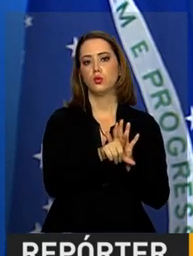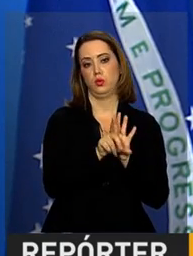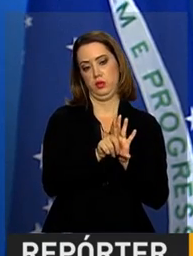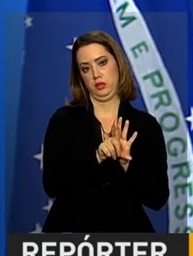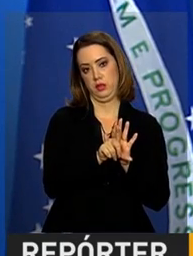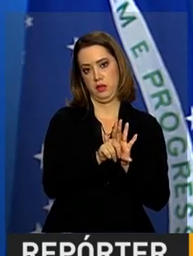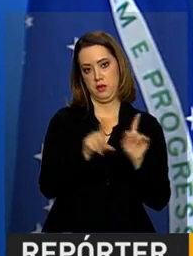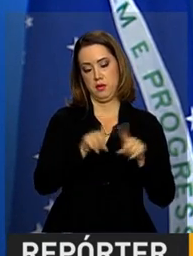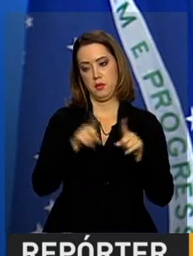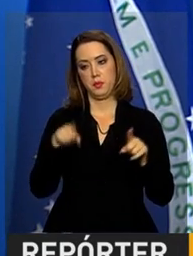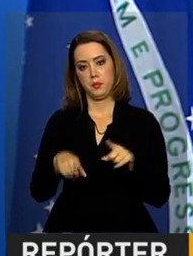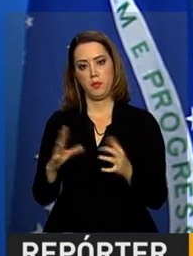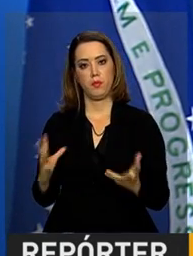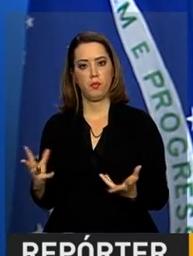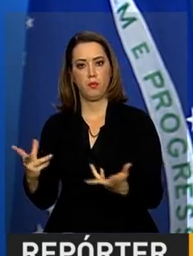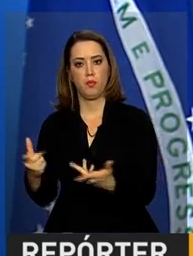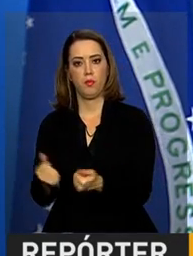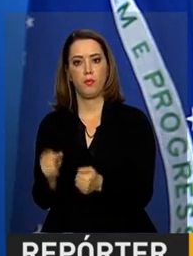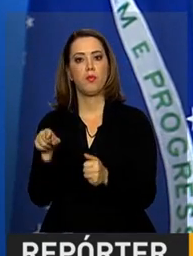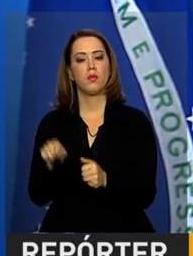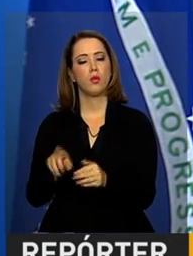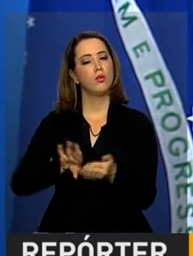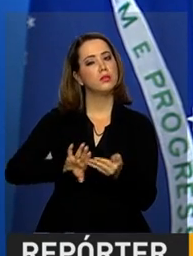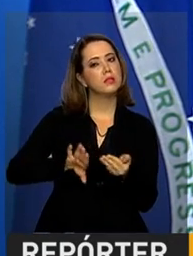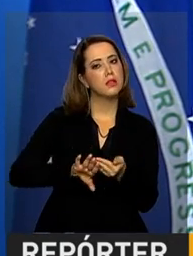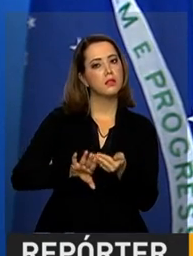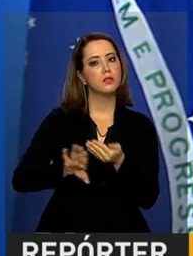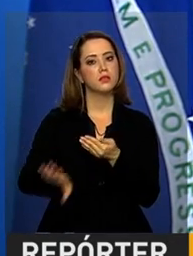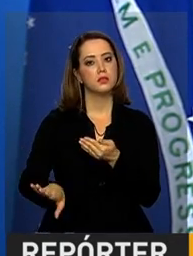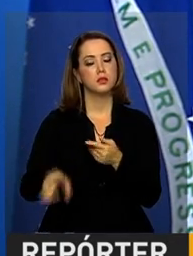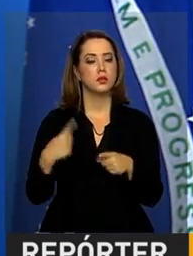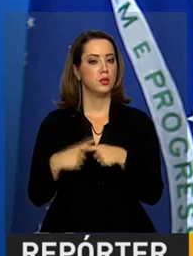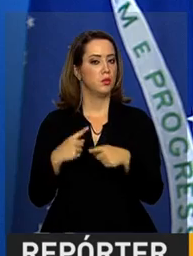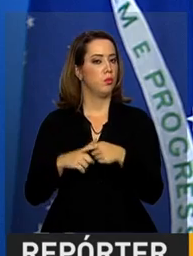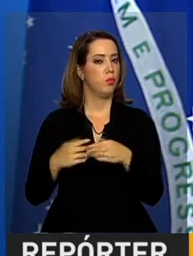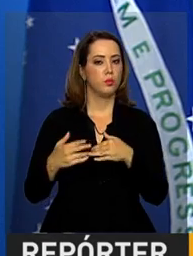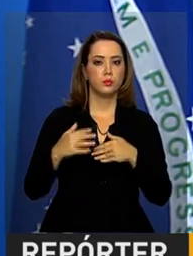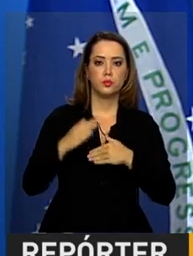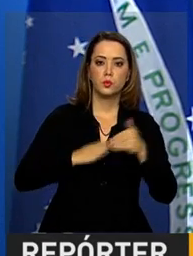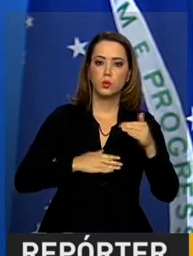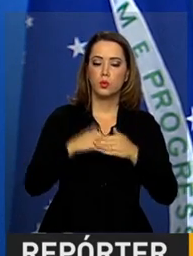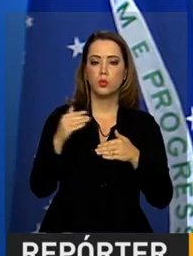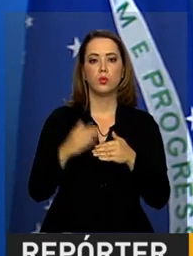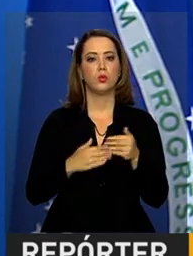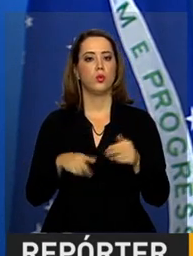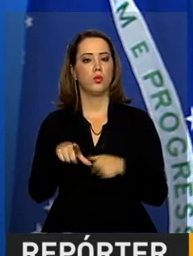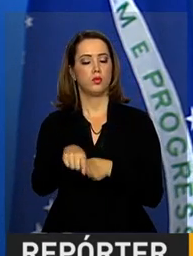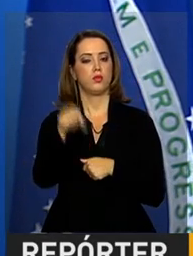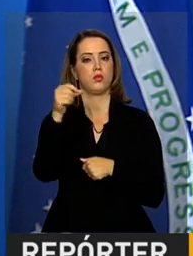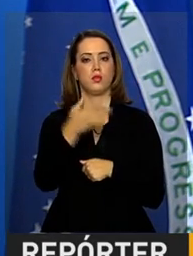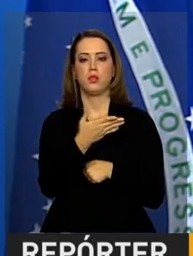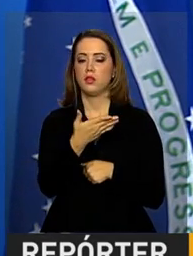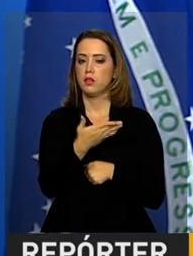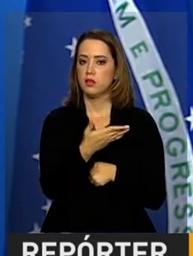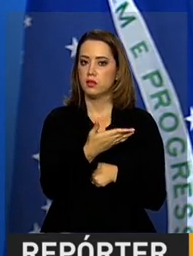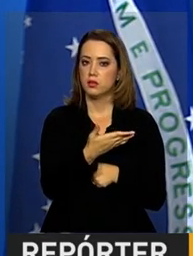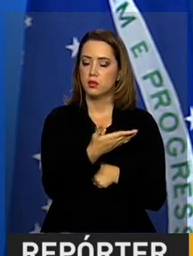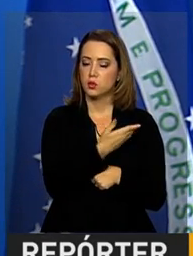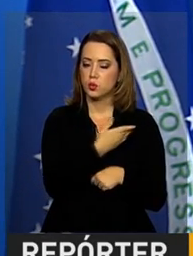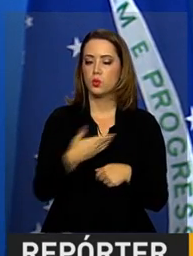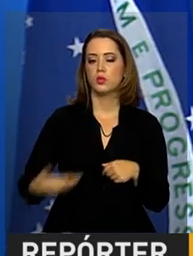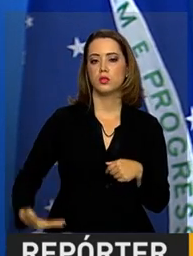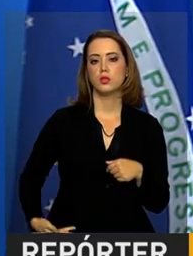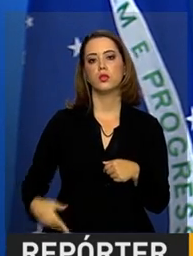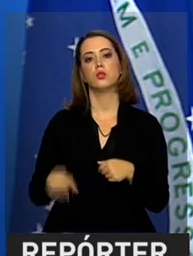partes pois como qualquer ato estatal todas as sentenças têm a natural autoridade de produzir efeitos